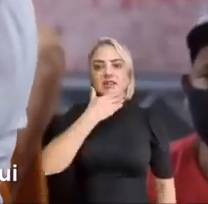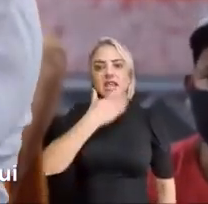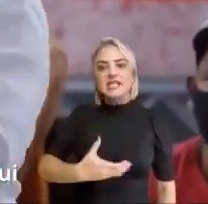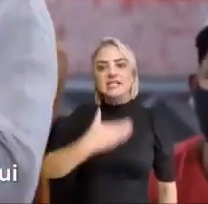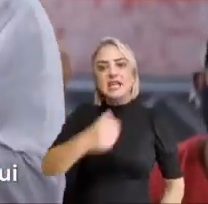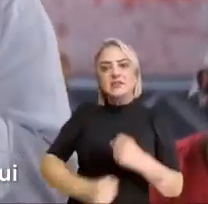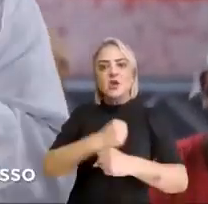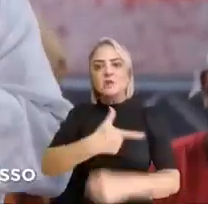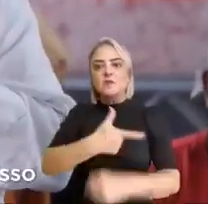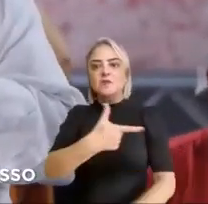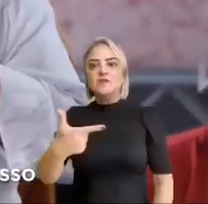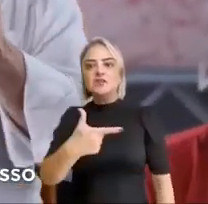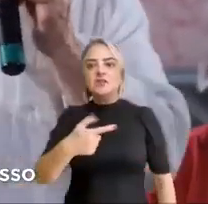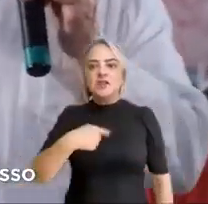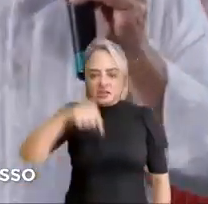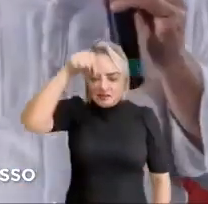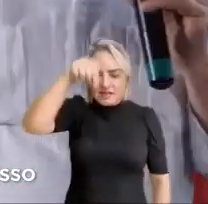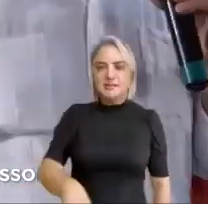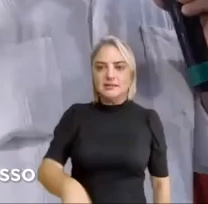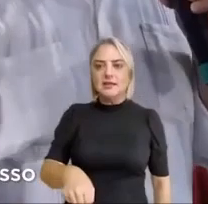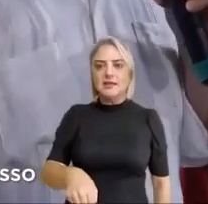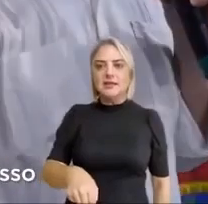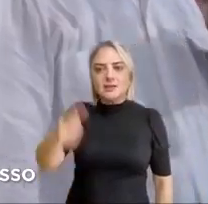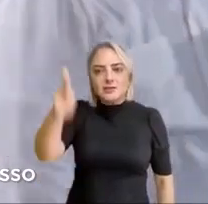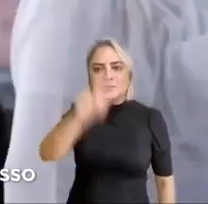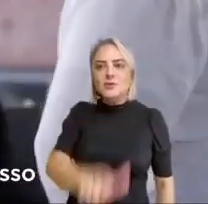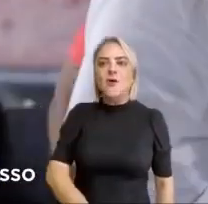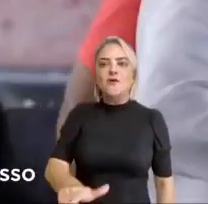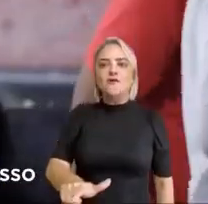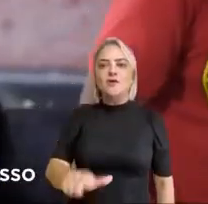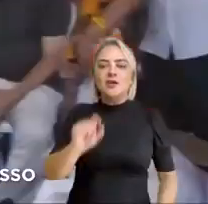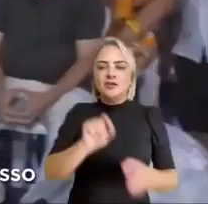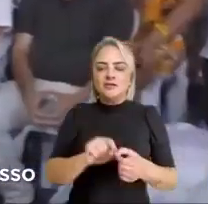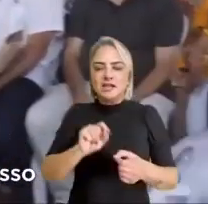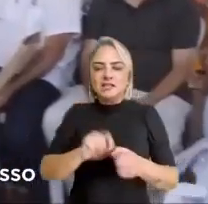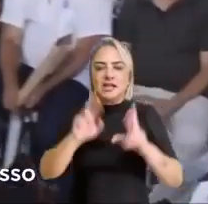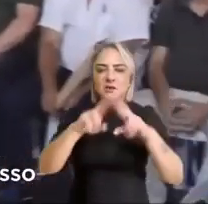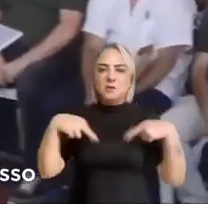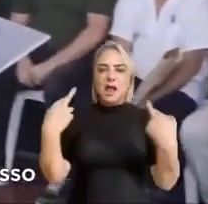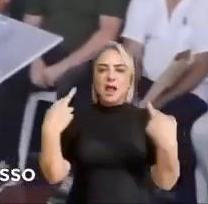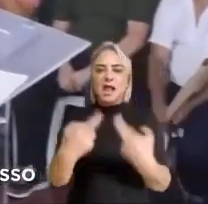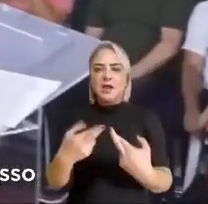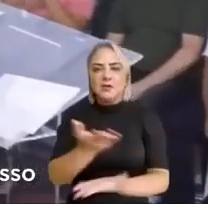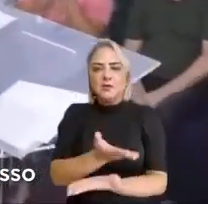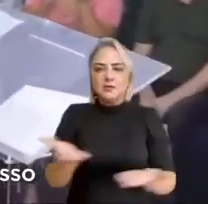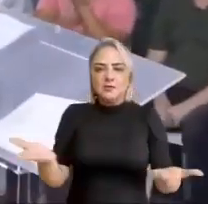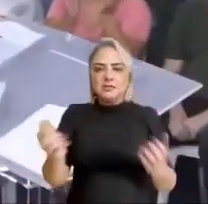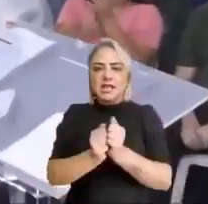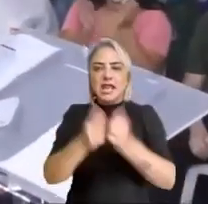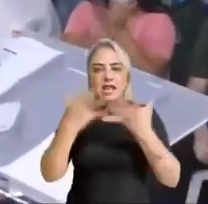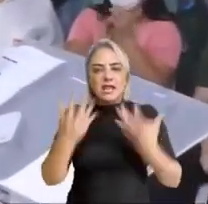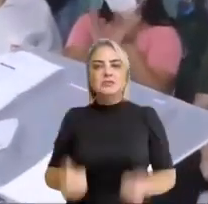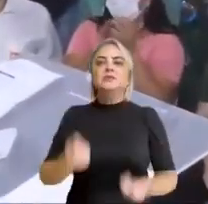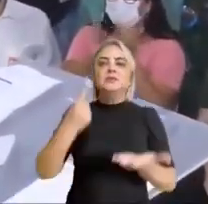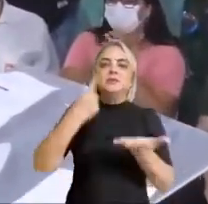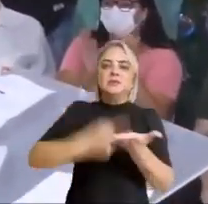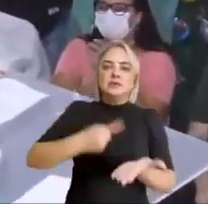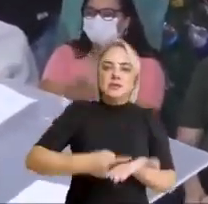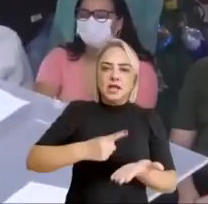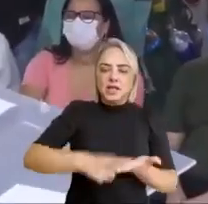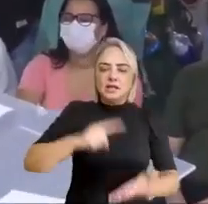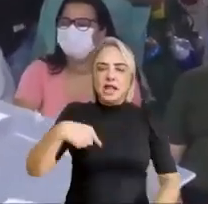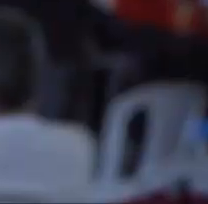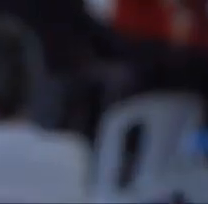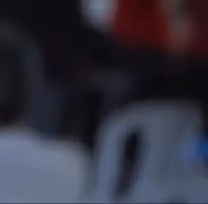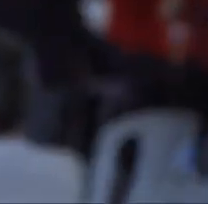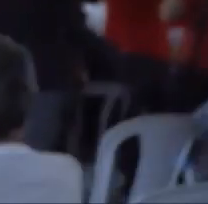lado estaremos aqui outra vez fazendo uma reunião com vocês e assumido o compromisso daquilo que a gente vai